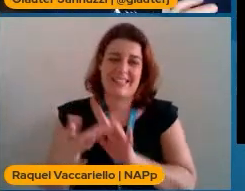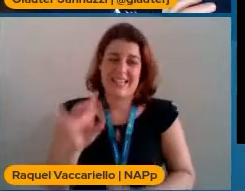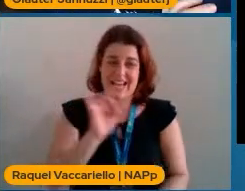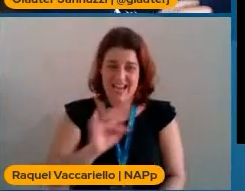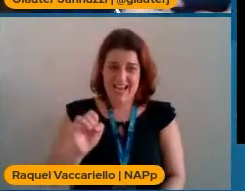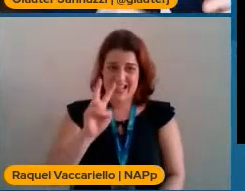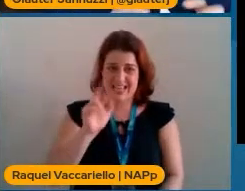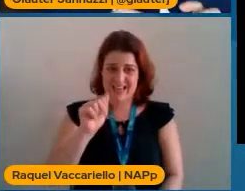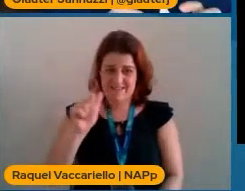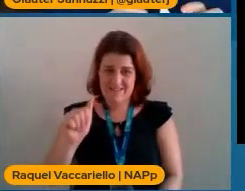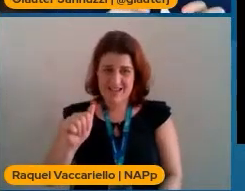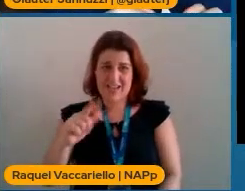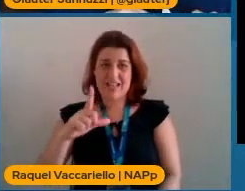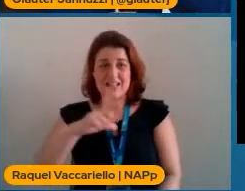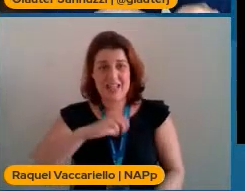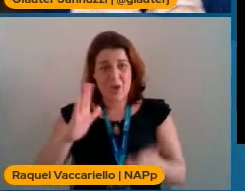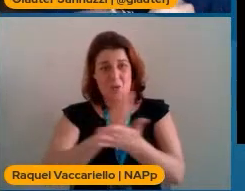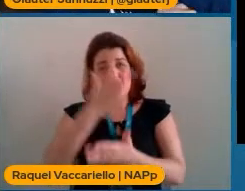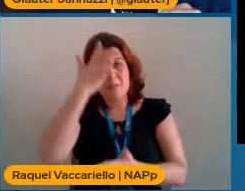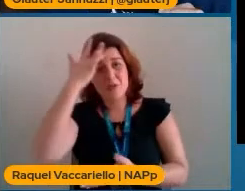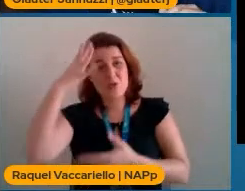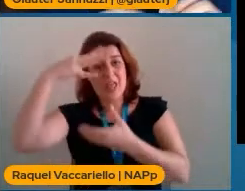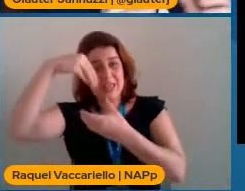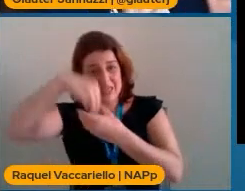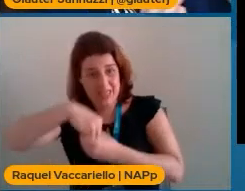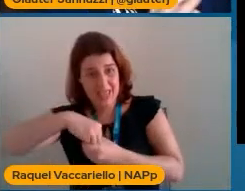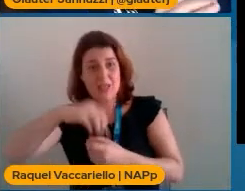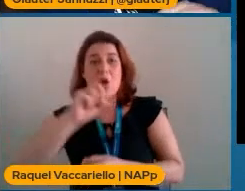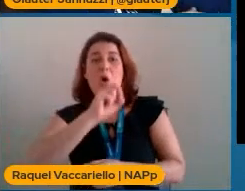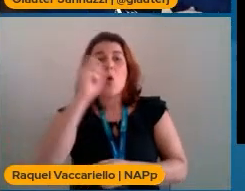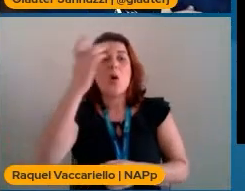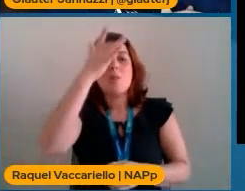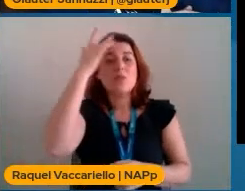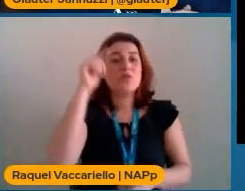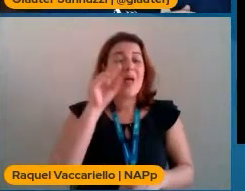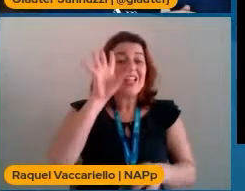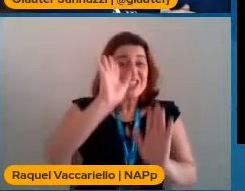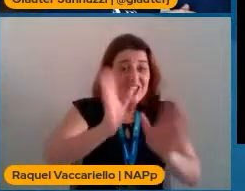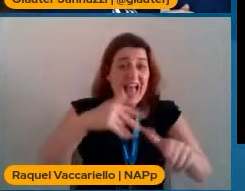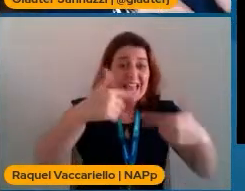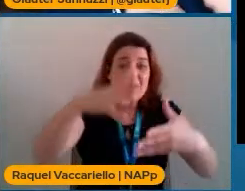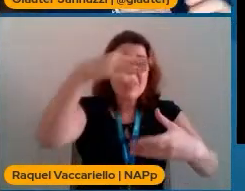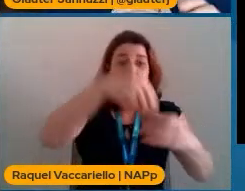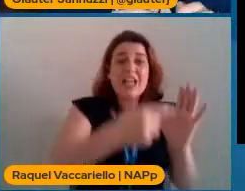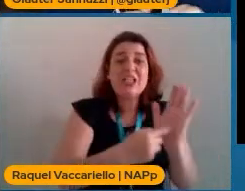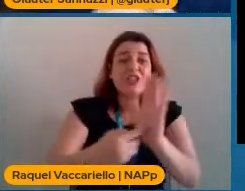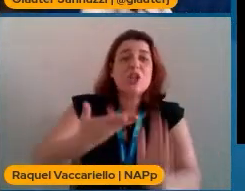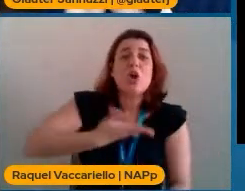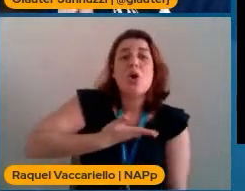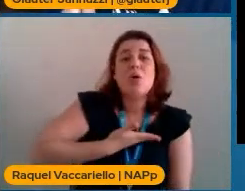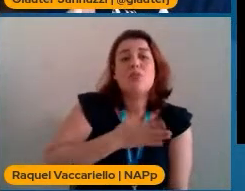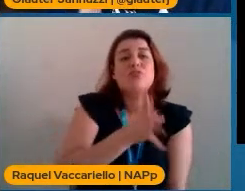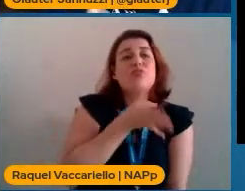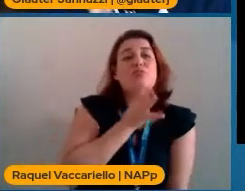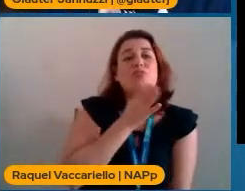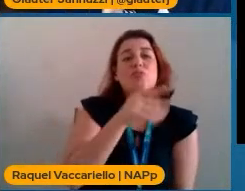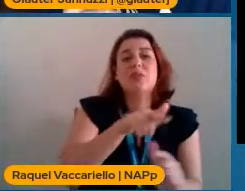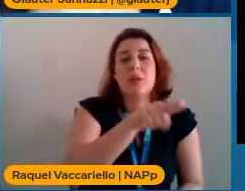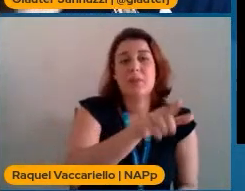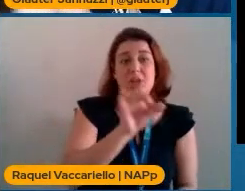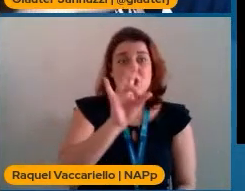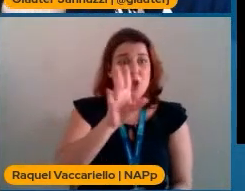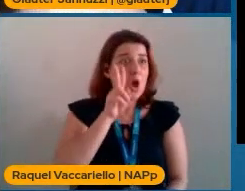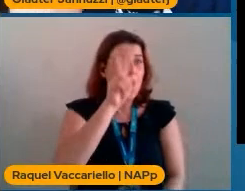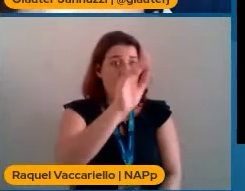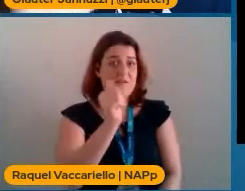algumas pessoas internas ou algumas pessoas que foram recomendadas por alguém de dentro, que a gente acaba olhando primeiro. Eu só vou olhar alguém de fora,